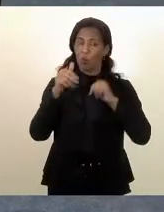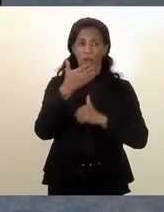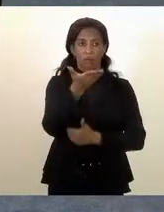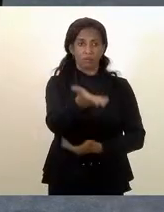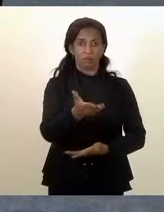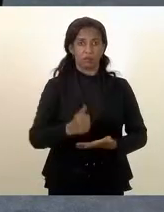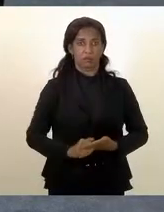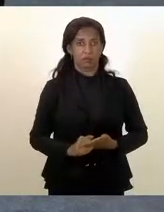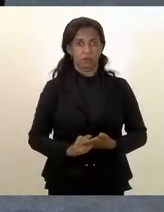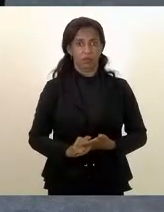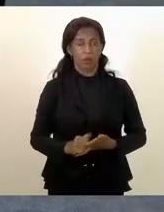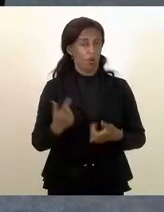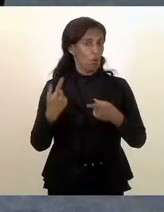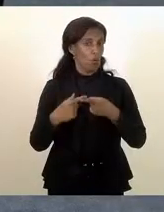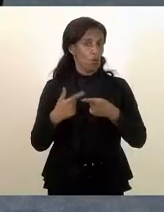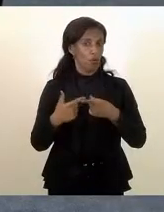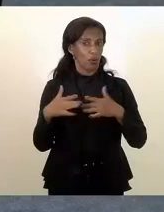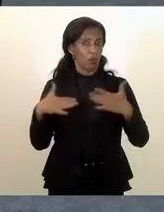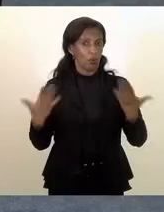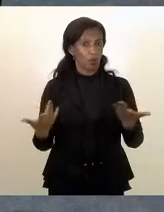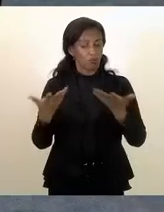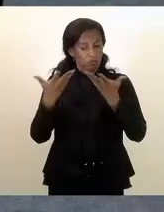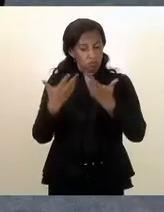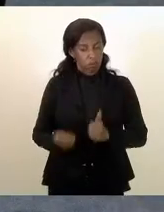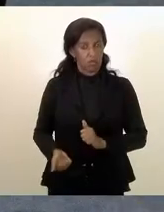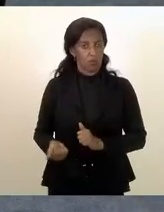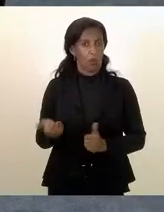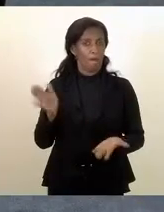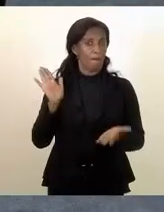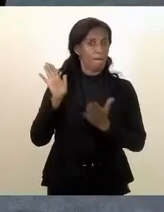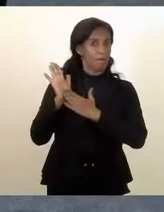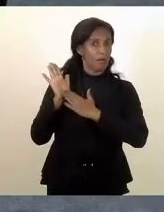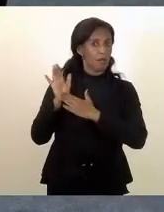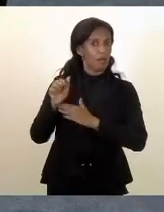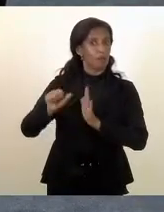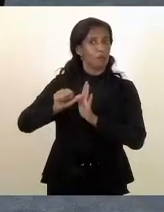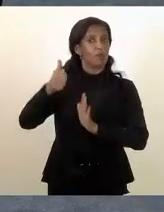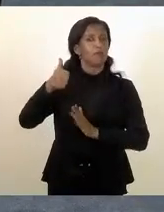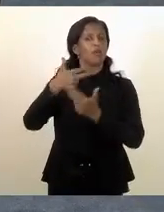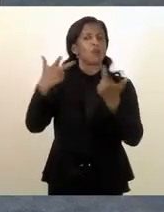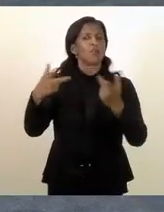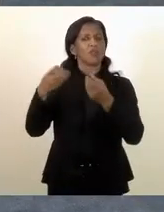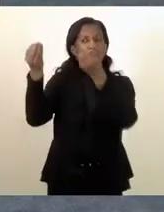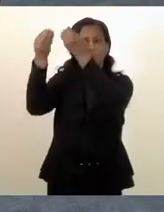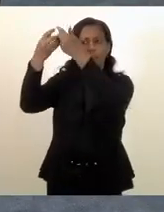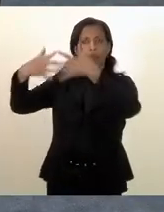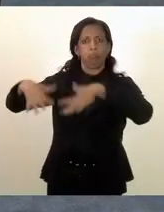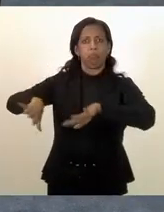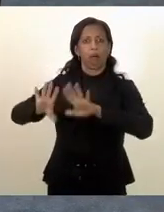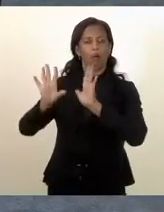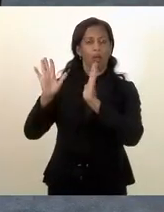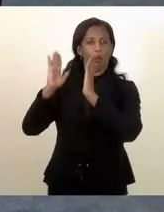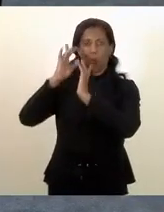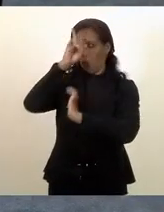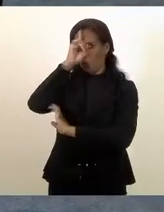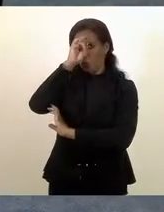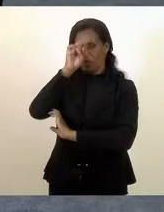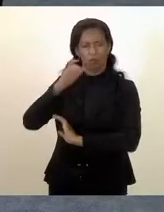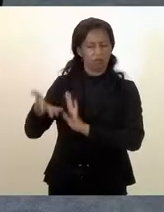porque à medida que ele assumiu o mandato a primeira coisa que ele fez foi desmontar o hospital de campanha